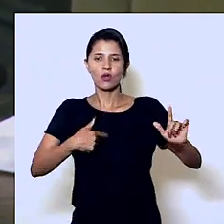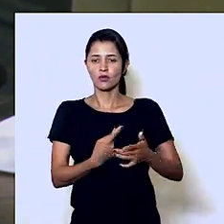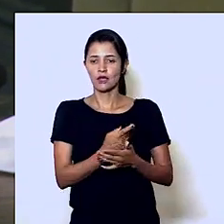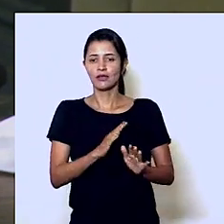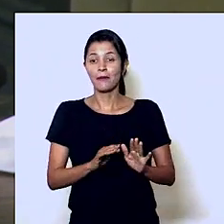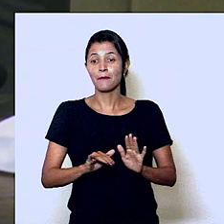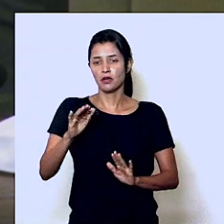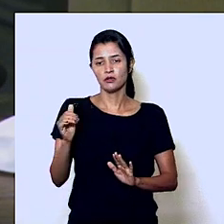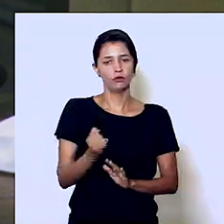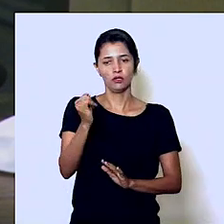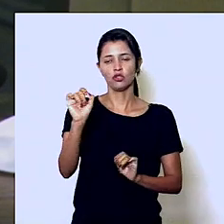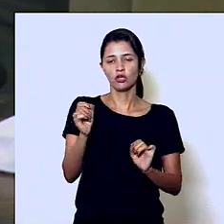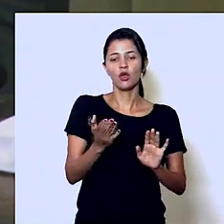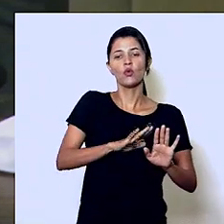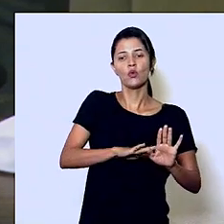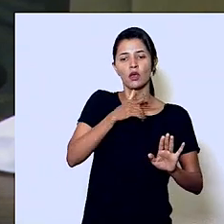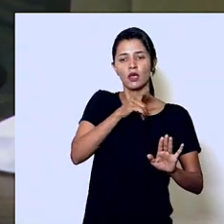o espírito de serviço público,